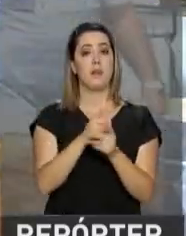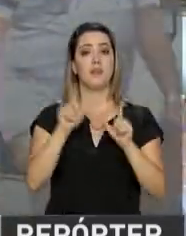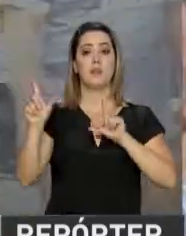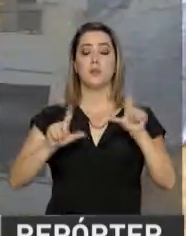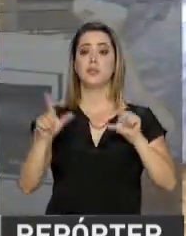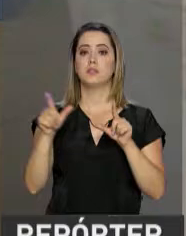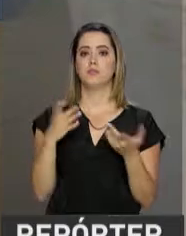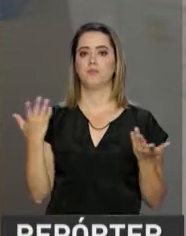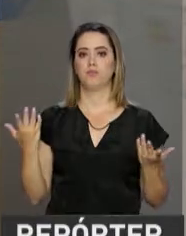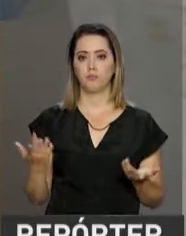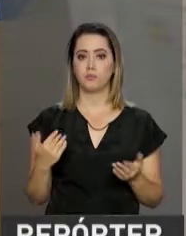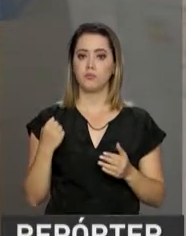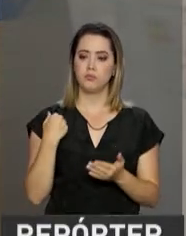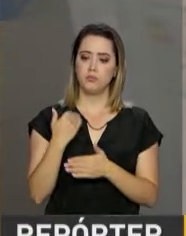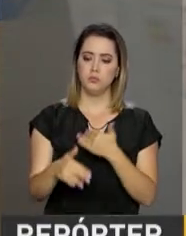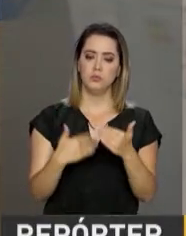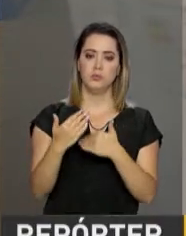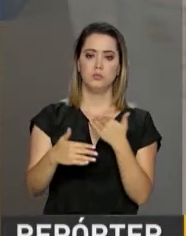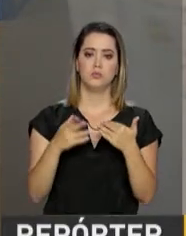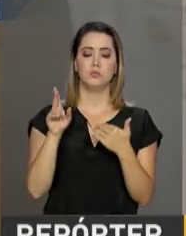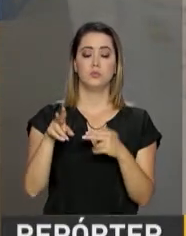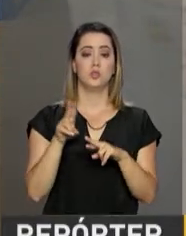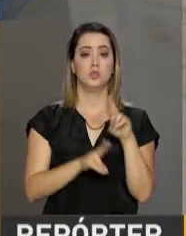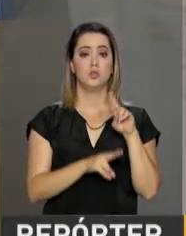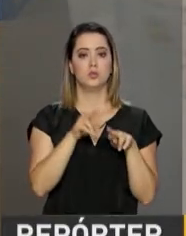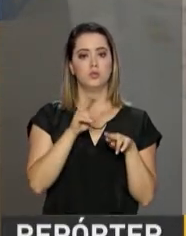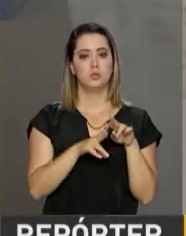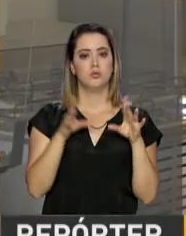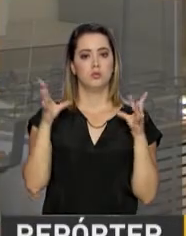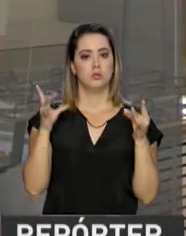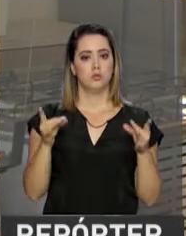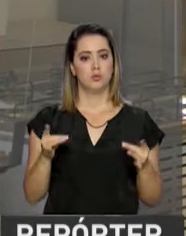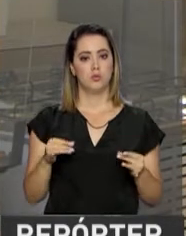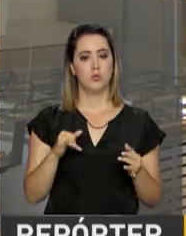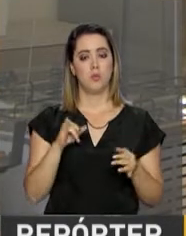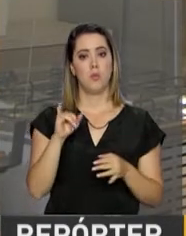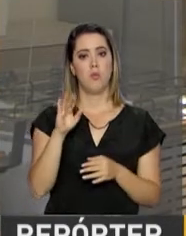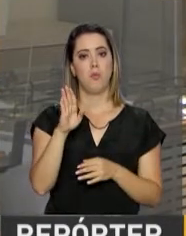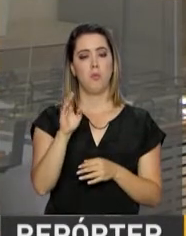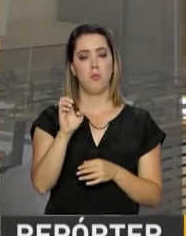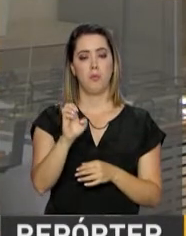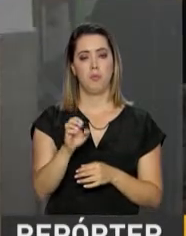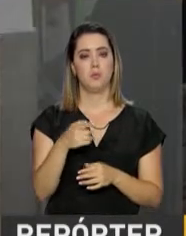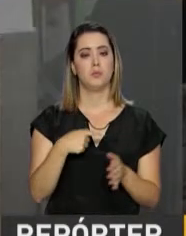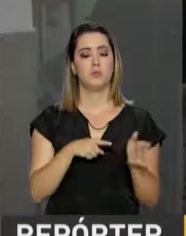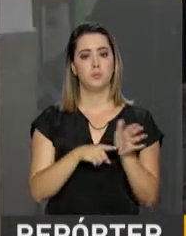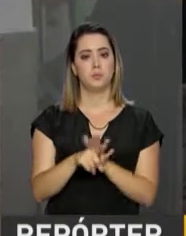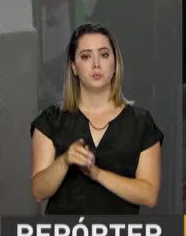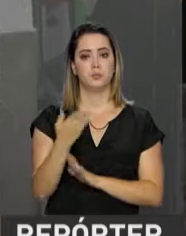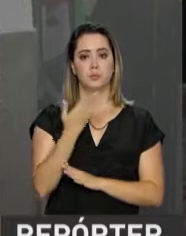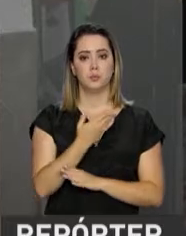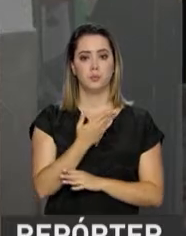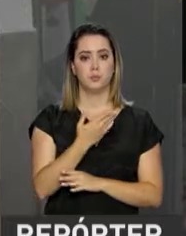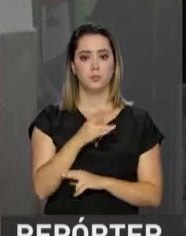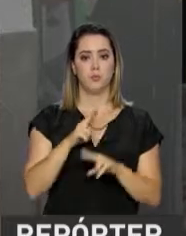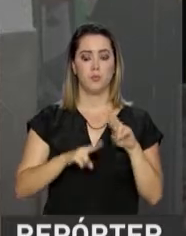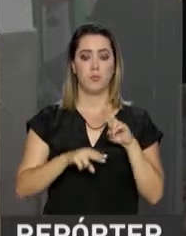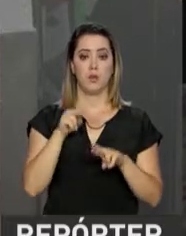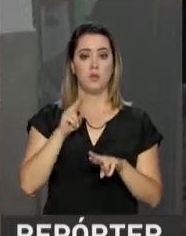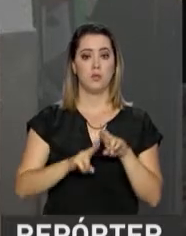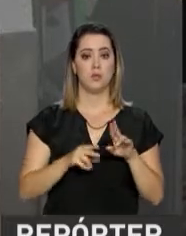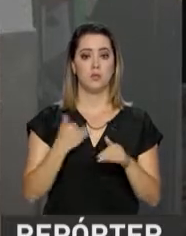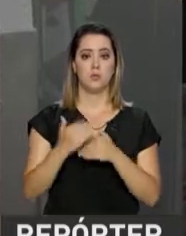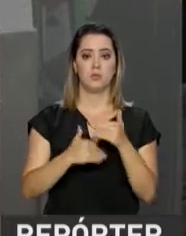no comércio em junho foi destaque na última pesquisa do ibge é sobre o varejo no brasil em junho as vendas no varejo